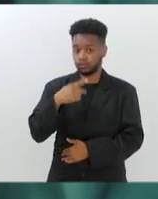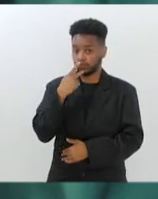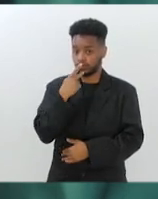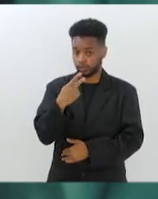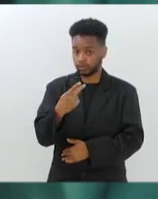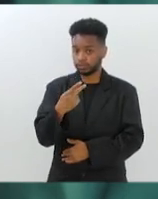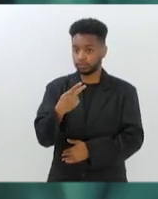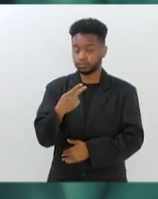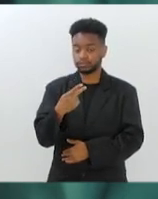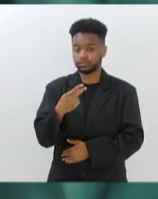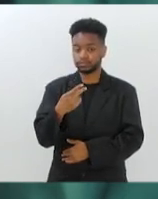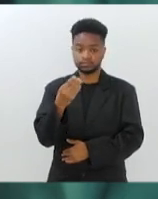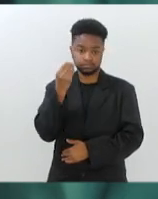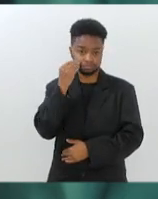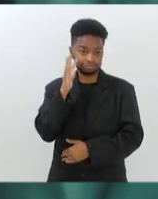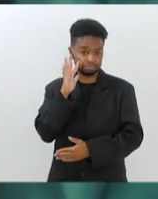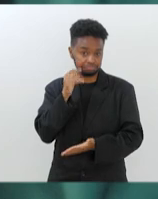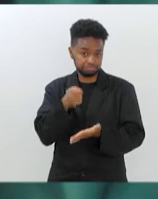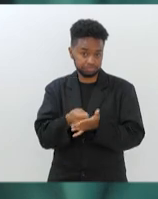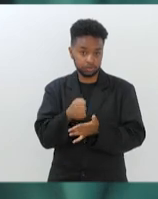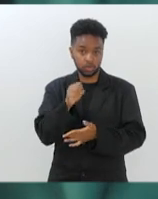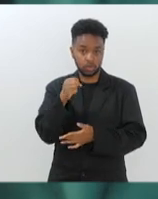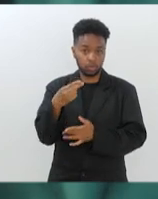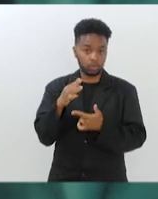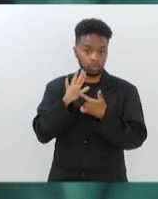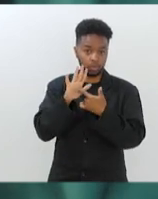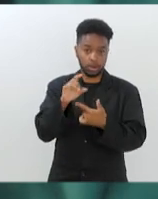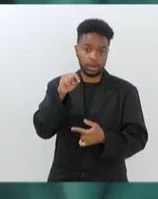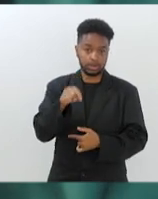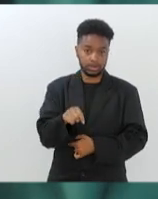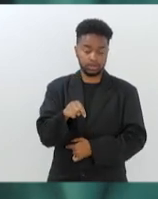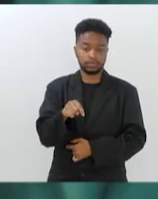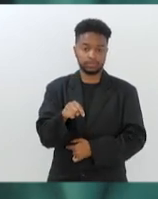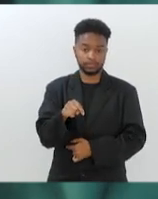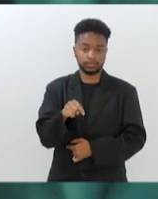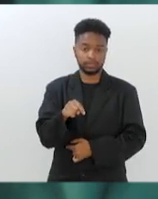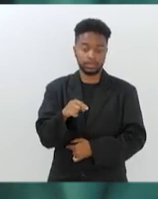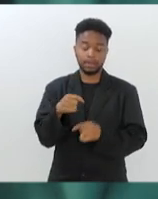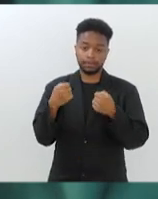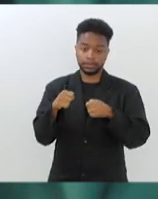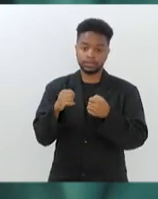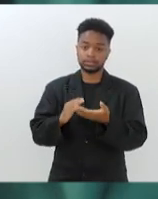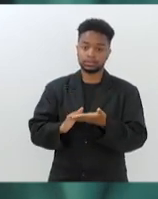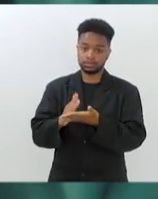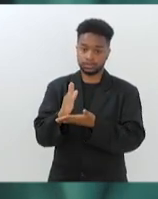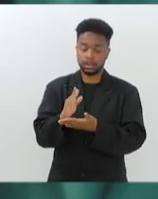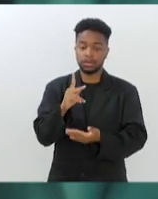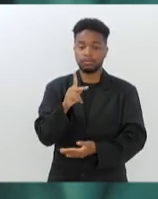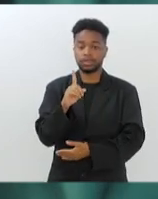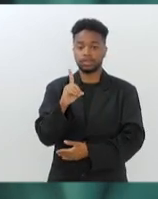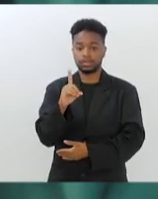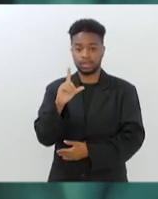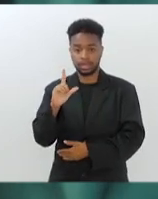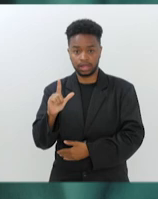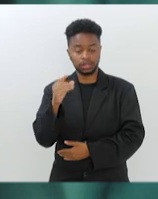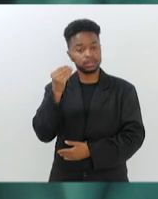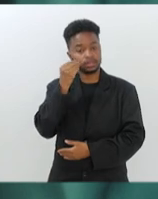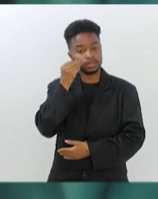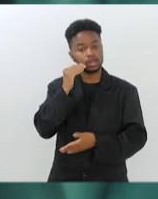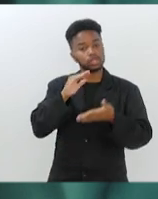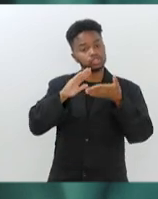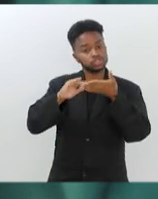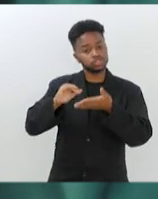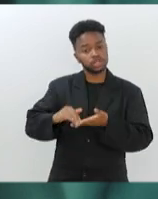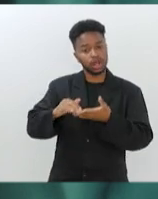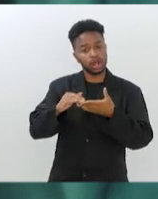como deliberação e apresentarmos na casa Presidente nós temos que aprovar o pdl para descentralizar esse